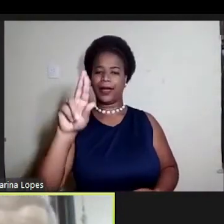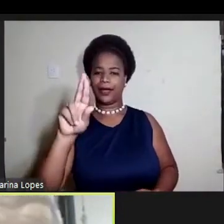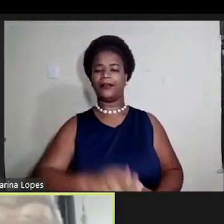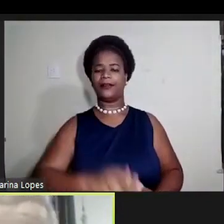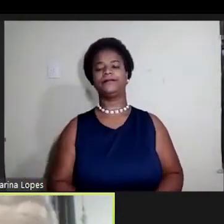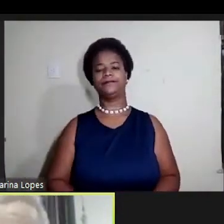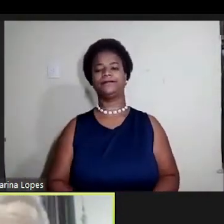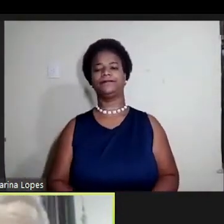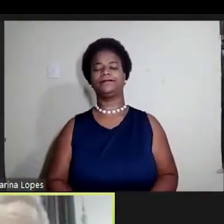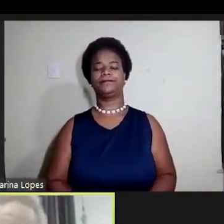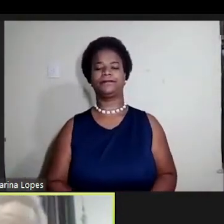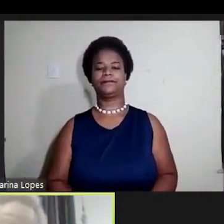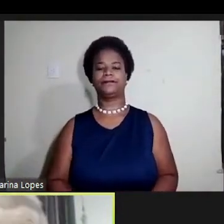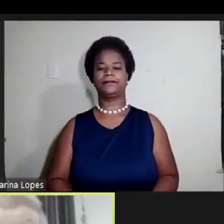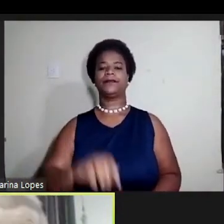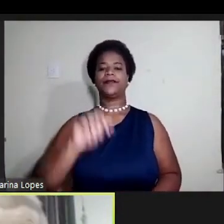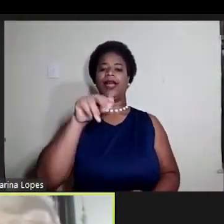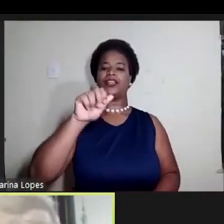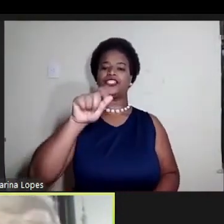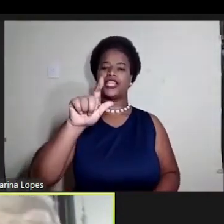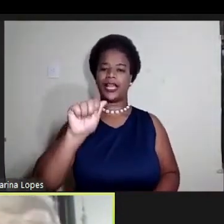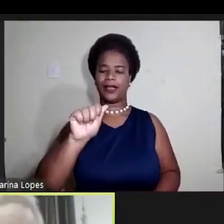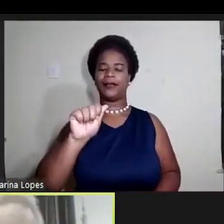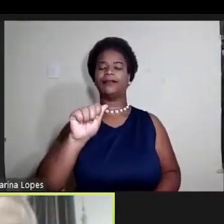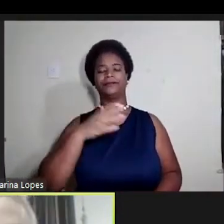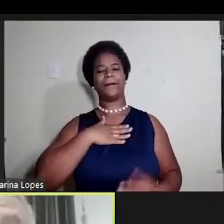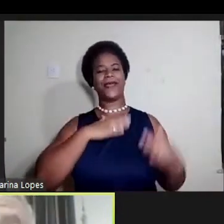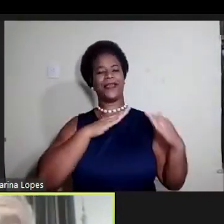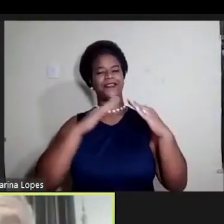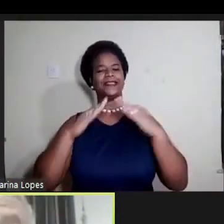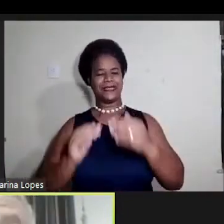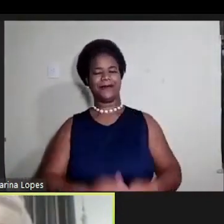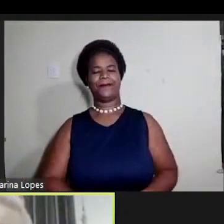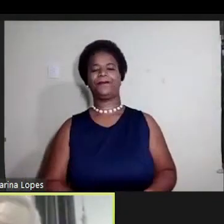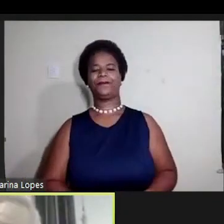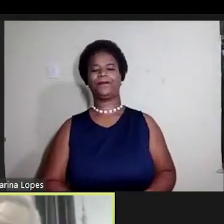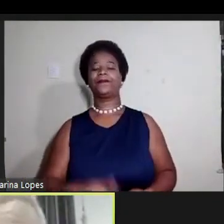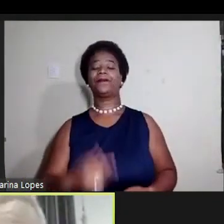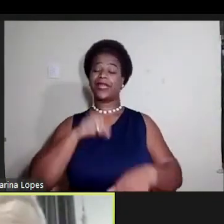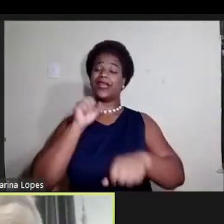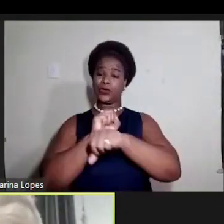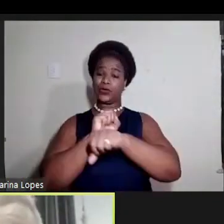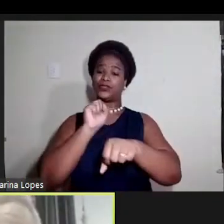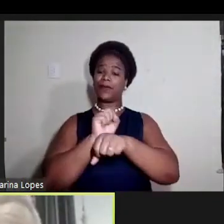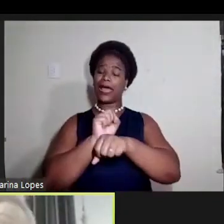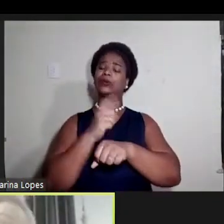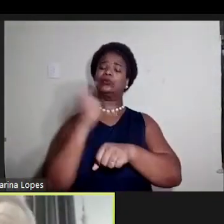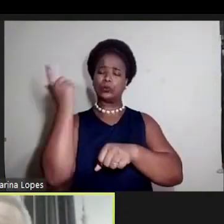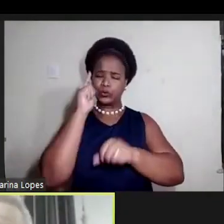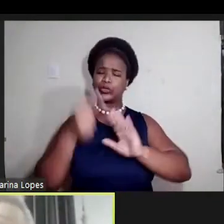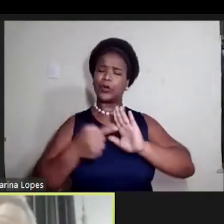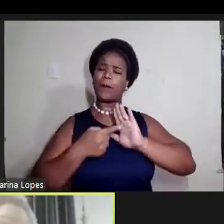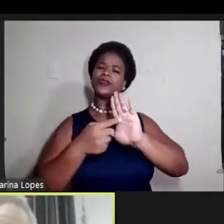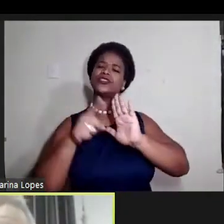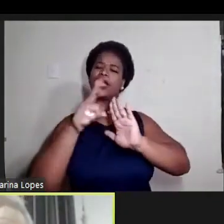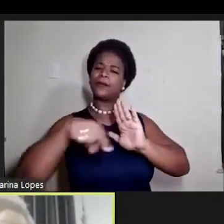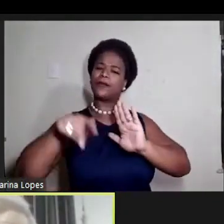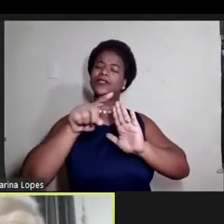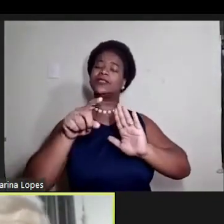Irene, Ângela Golder, minha vizinha. Espero ter respondido a responsabilidade a